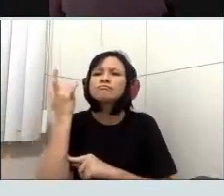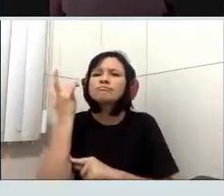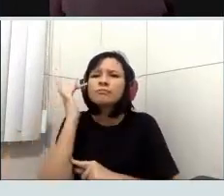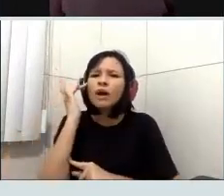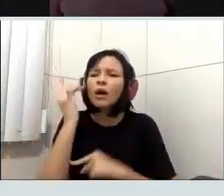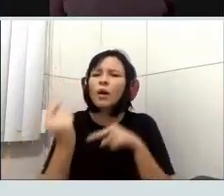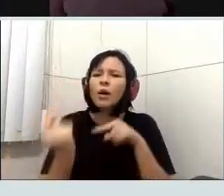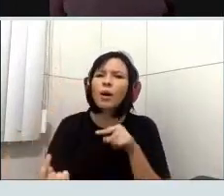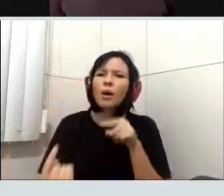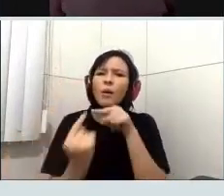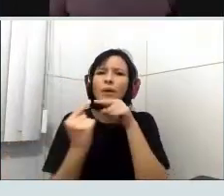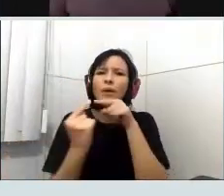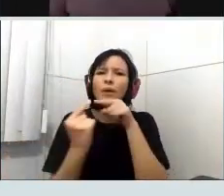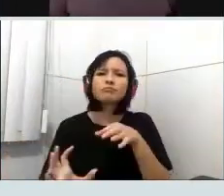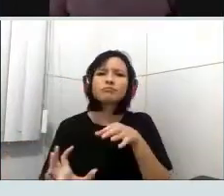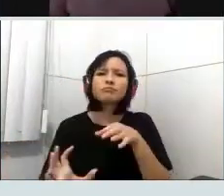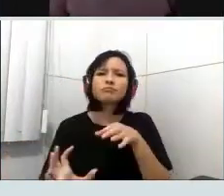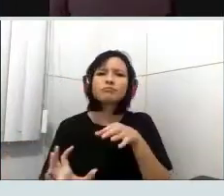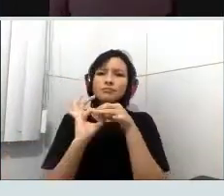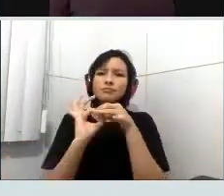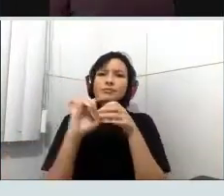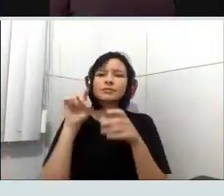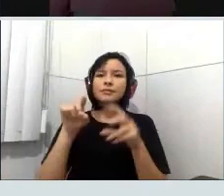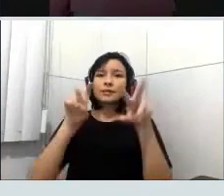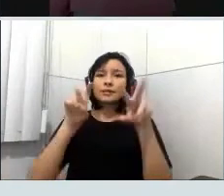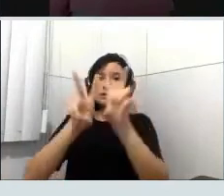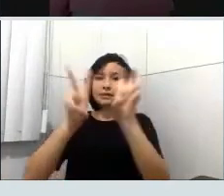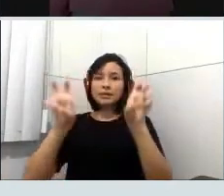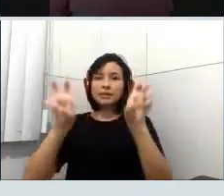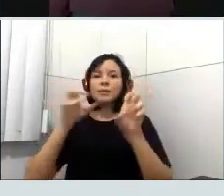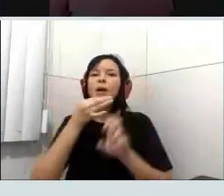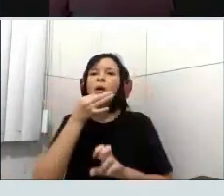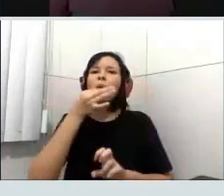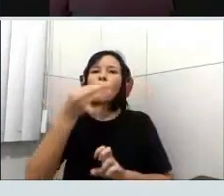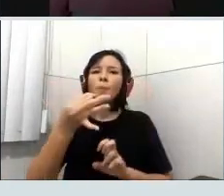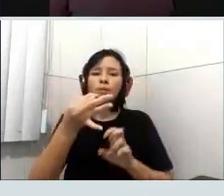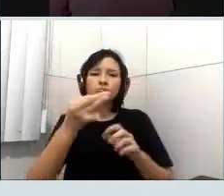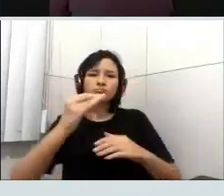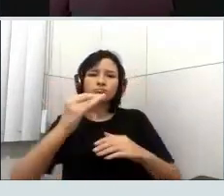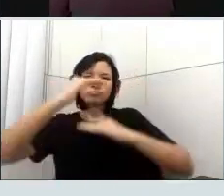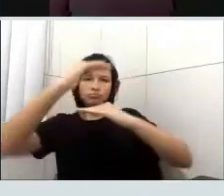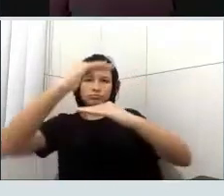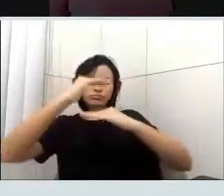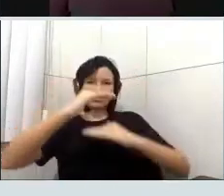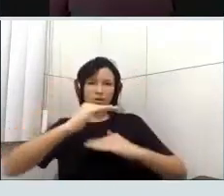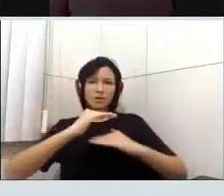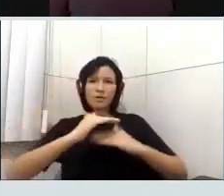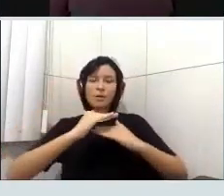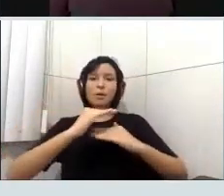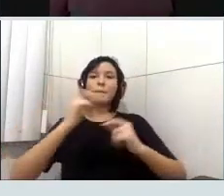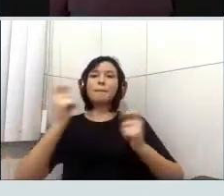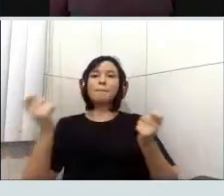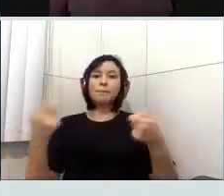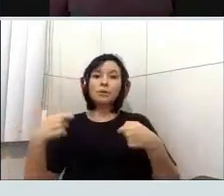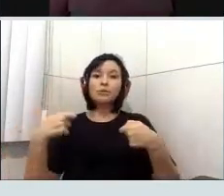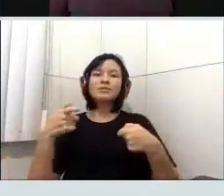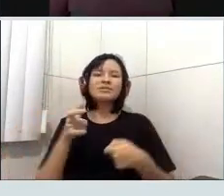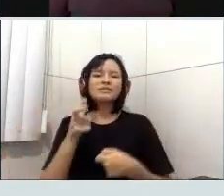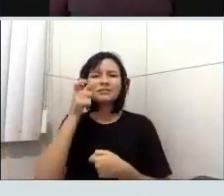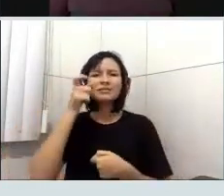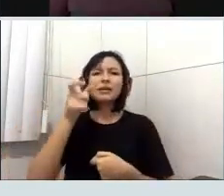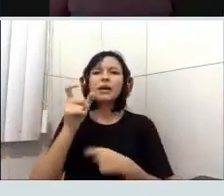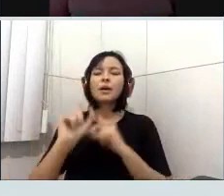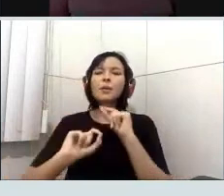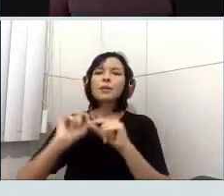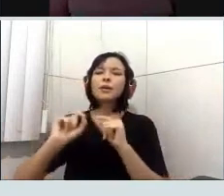ali ajudar na argumentação. Então, assim, mas é óbvio que é interessante, né, que você diversifique